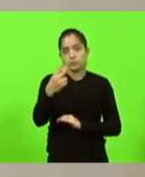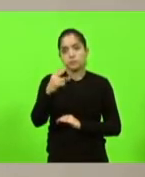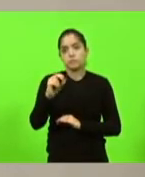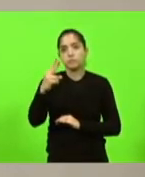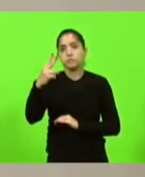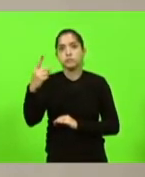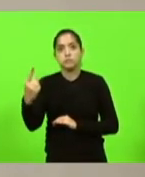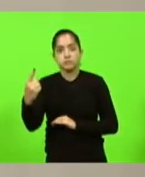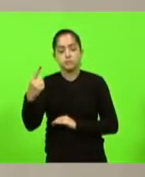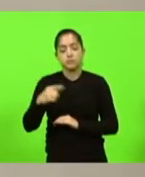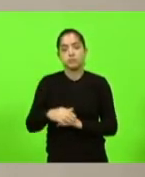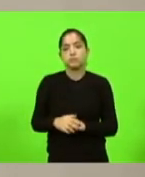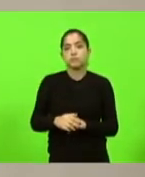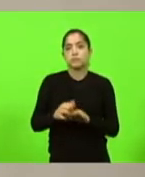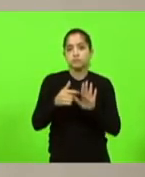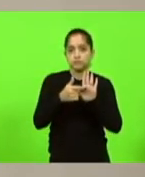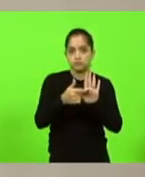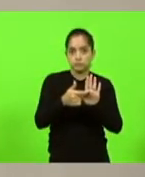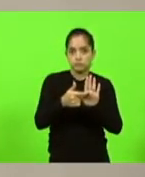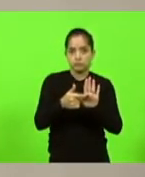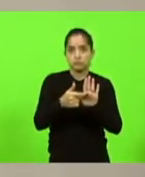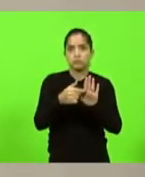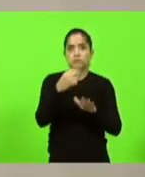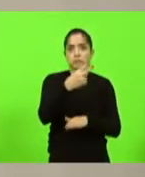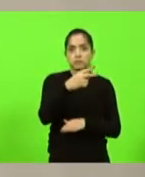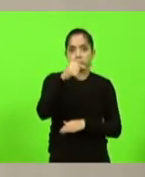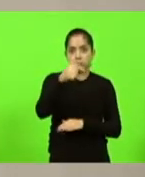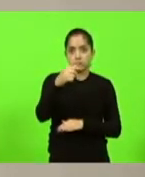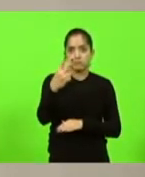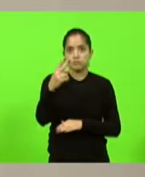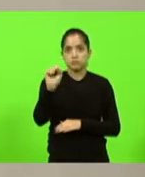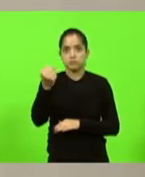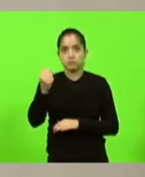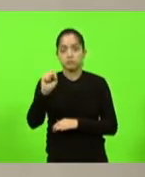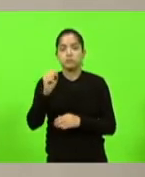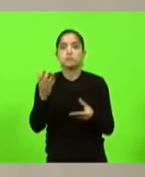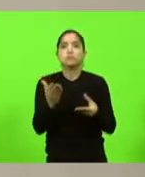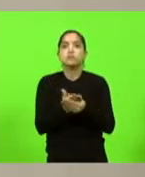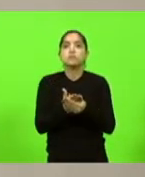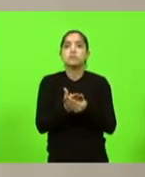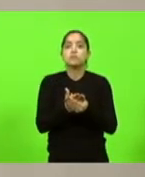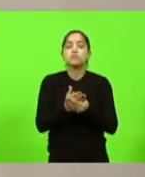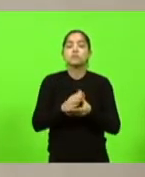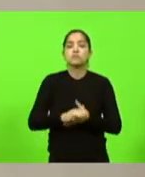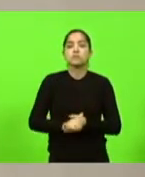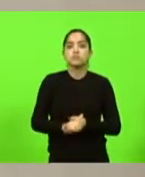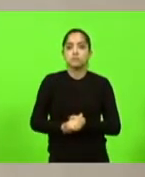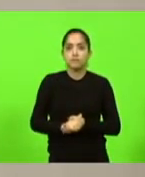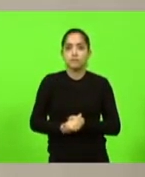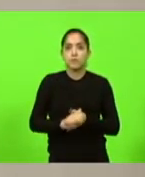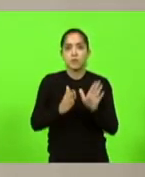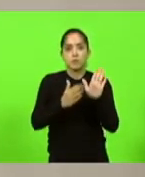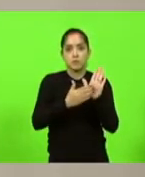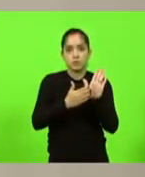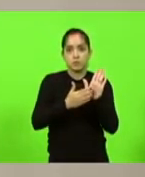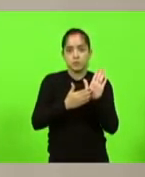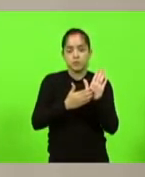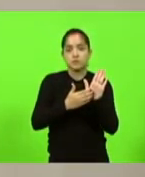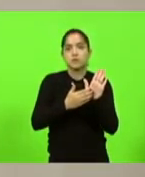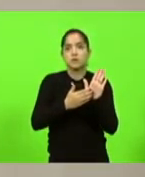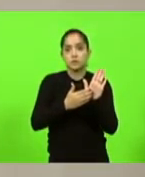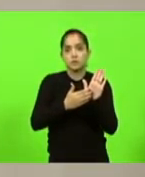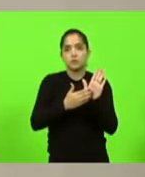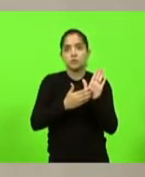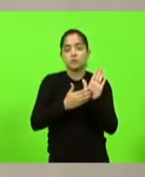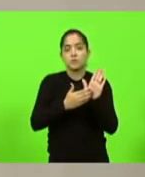49.7/2021, expostas às folhas 27 e 28 do processo legislativo eletrônico, proposição essa que institui